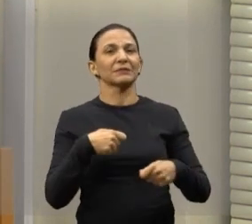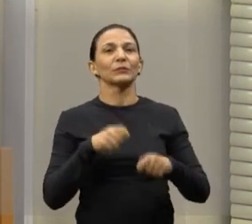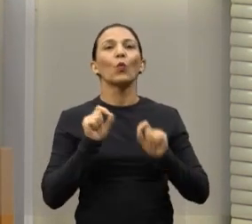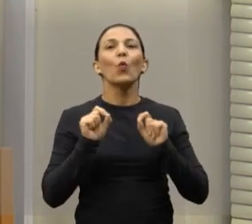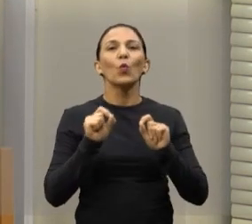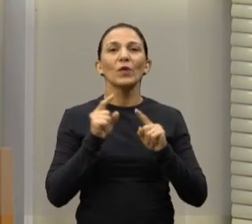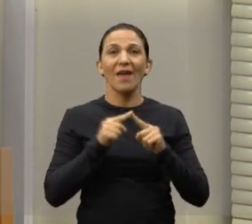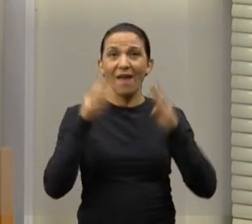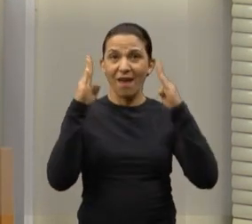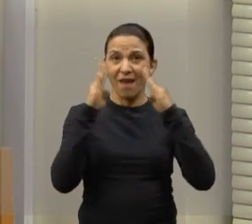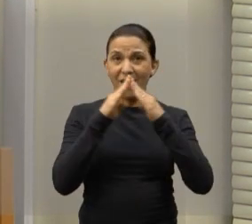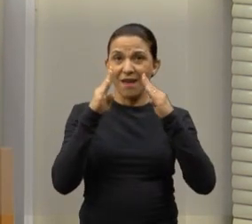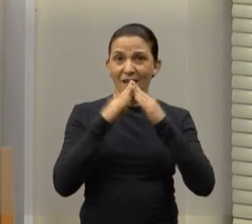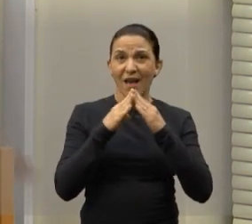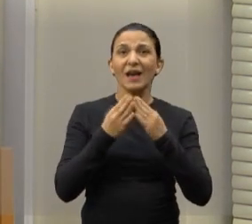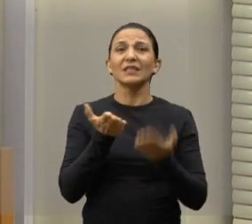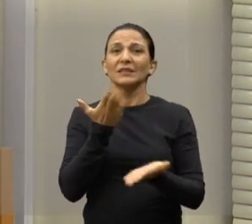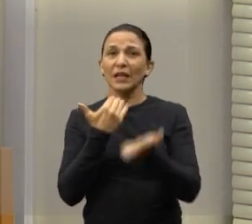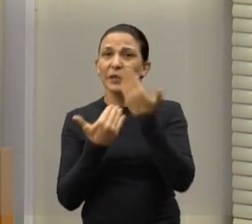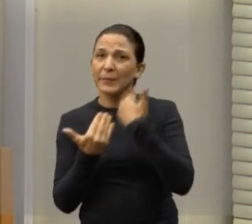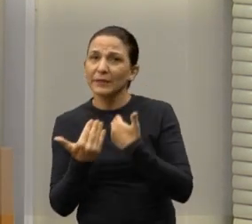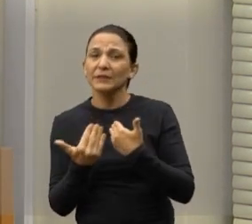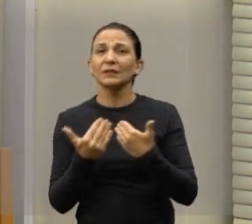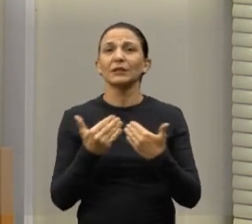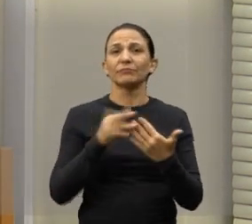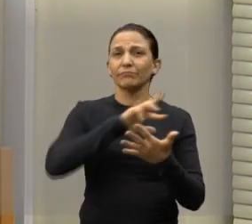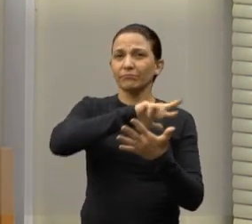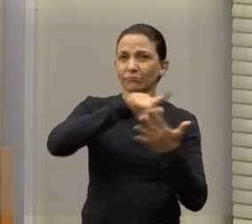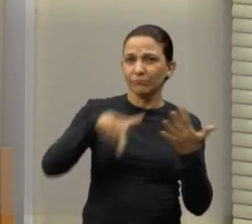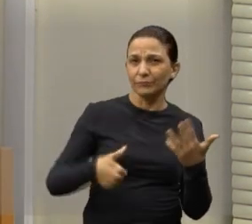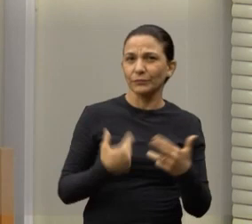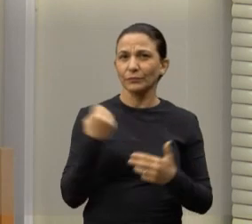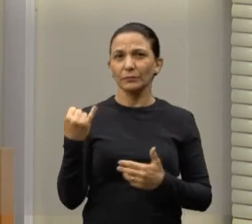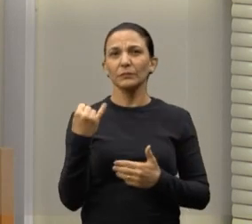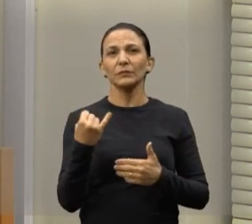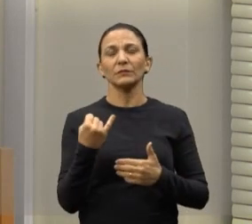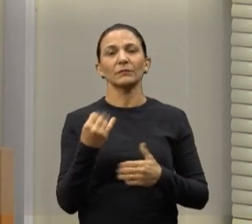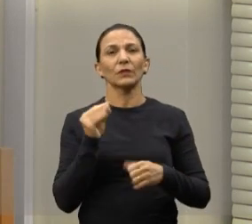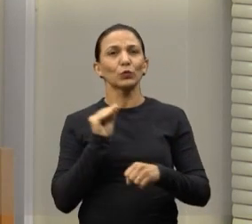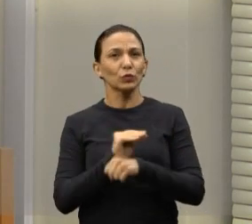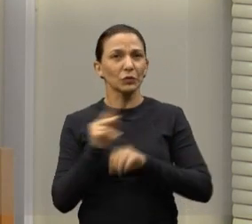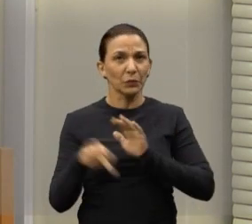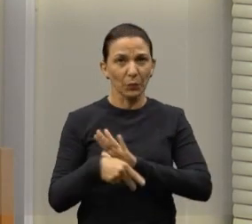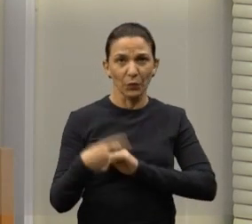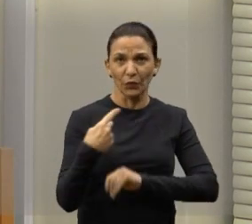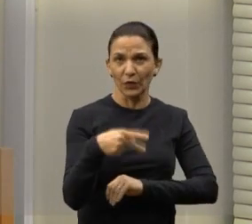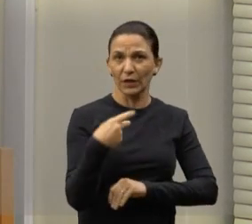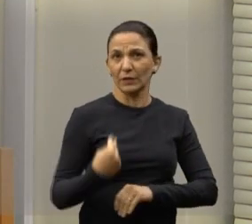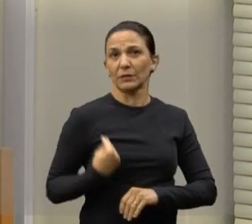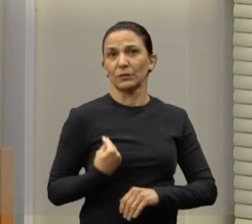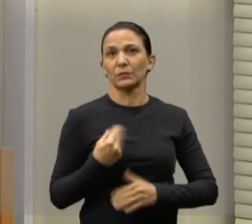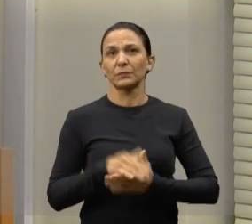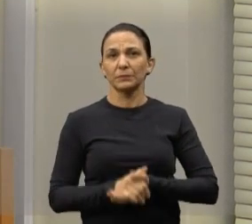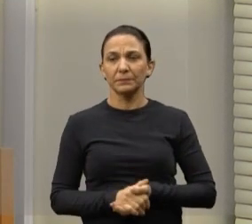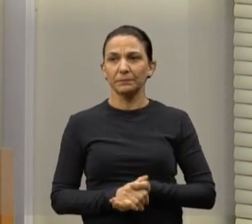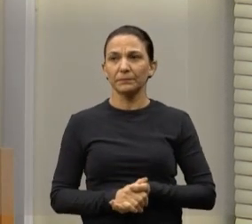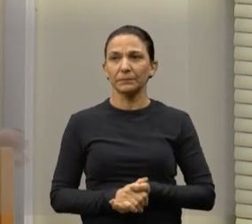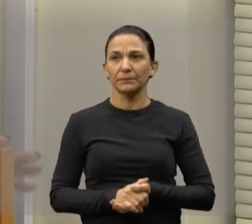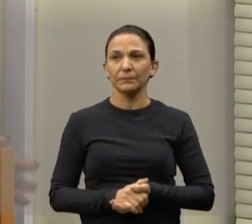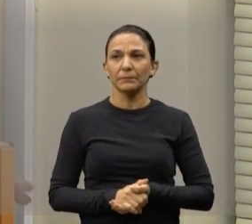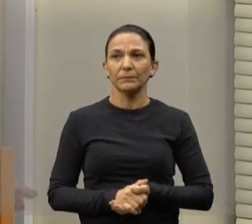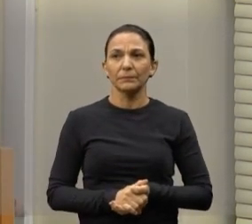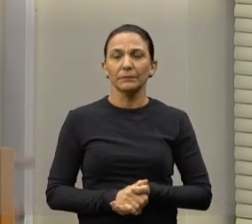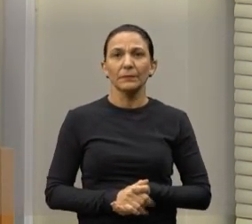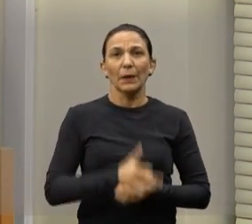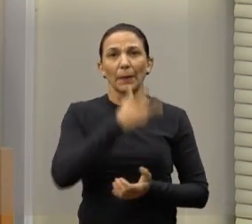habitação a fome e tudo mais as pessoas homossexuais e aí não cabe as pessoas que